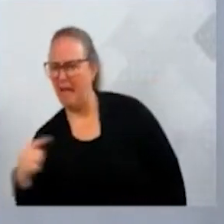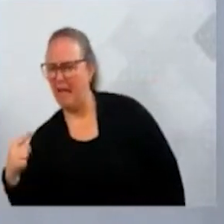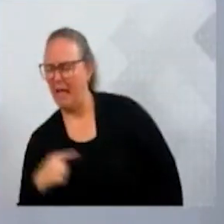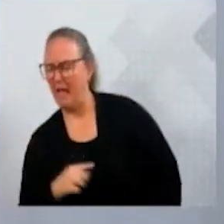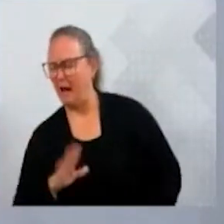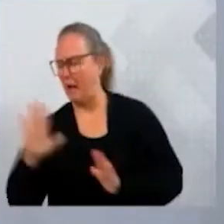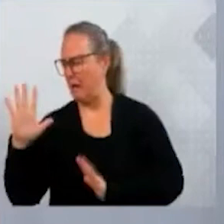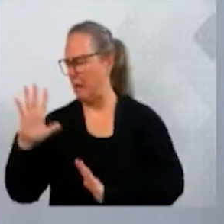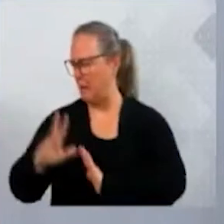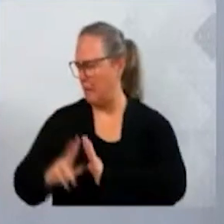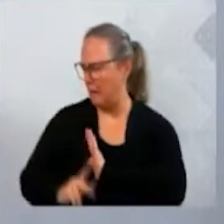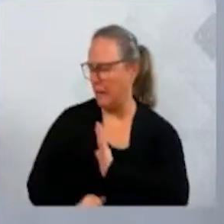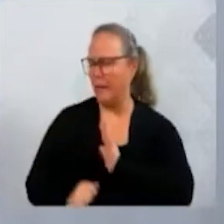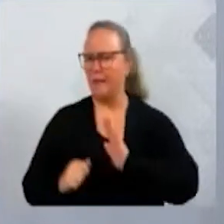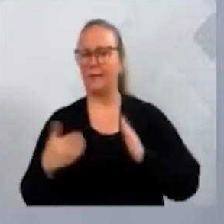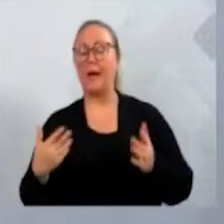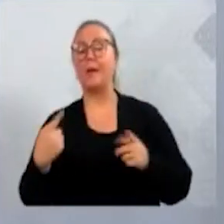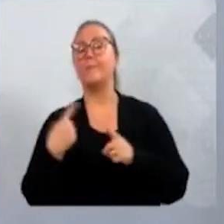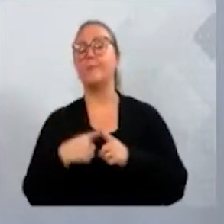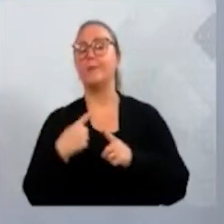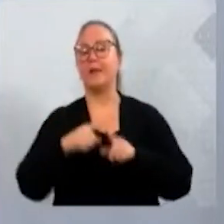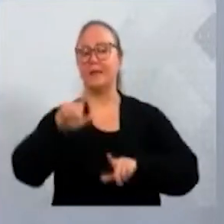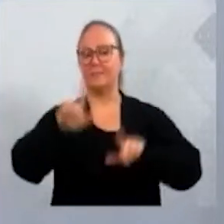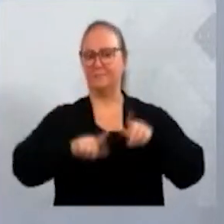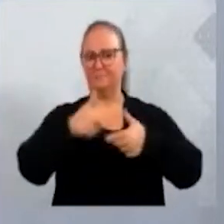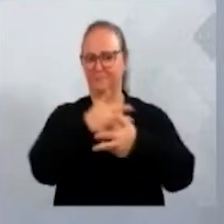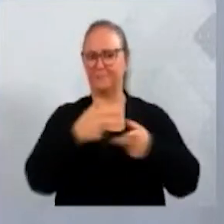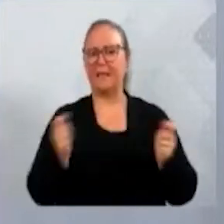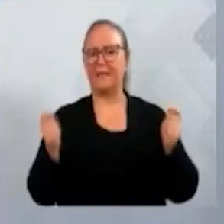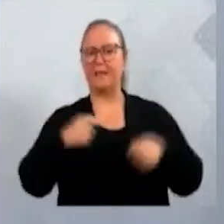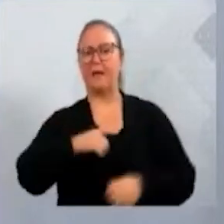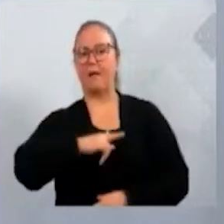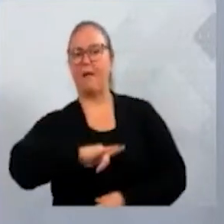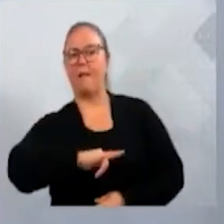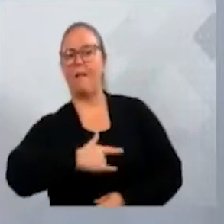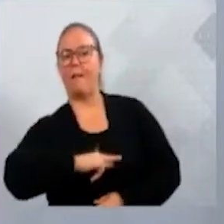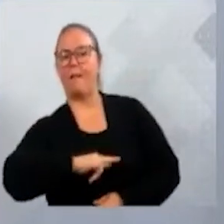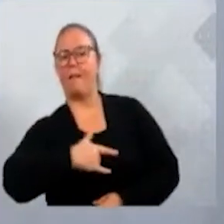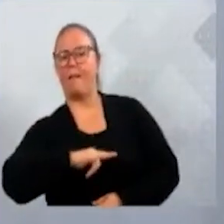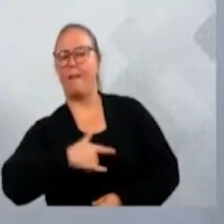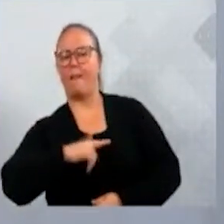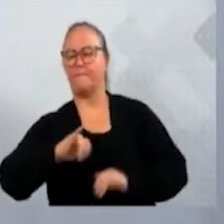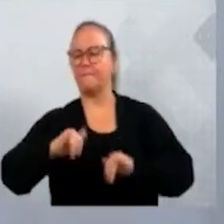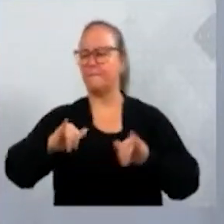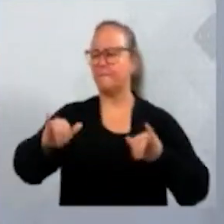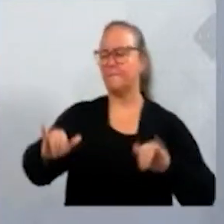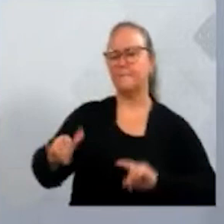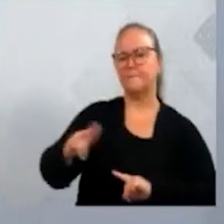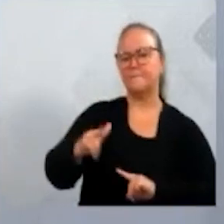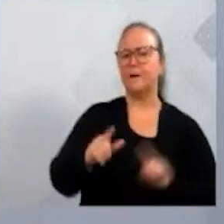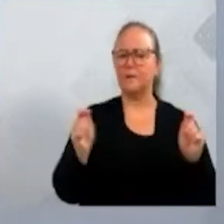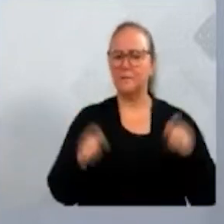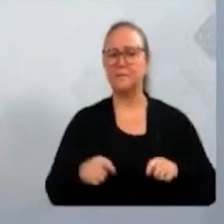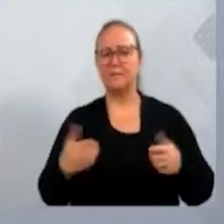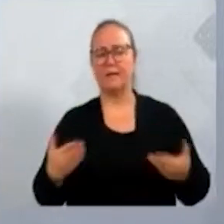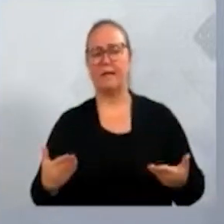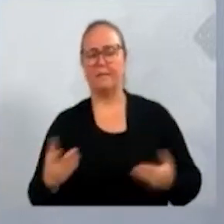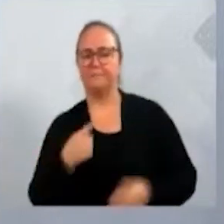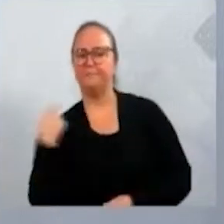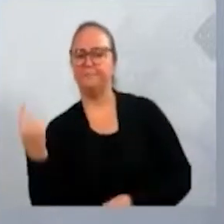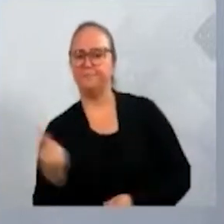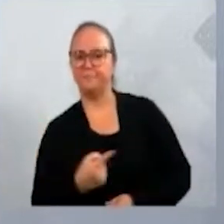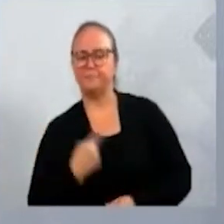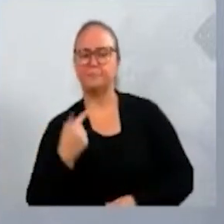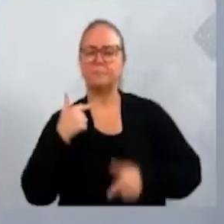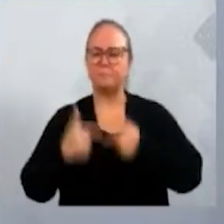porque as pessoas nós trabalhamos aí insens e não temos tempo para